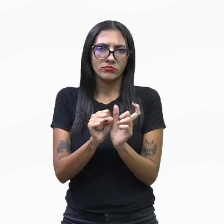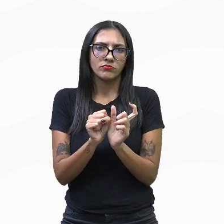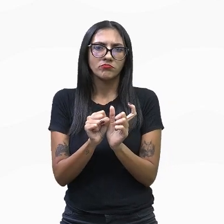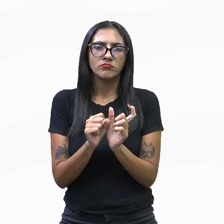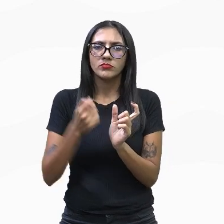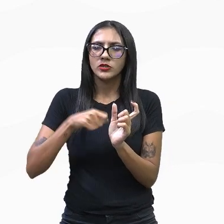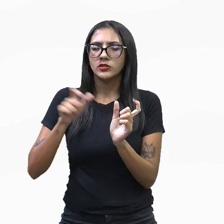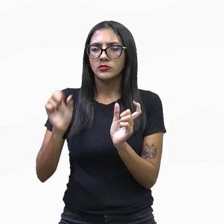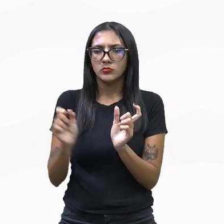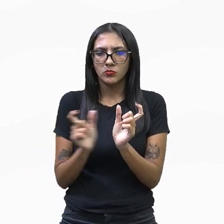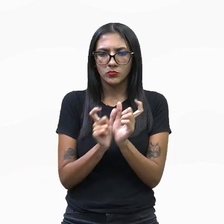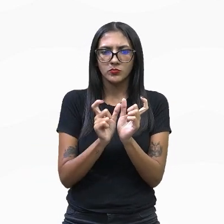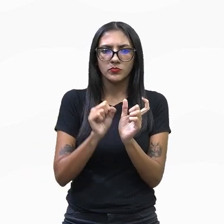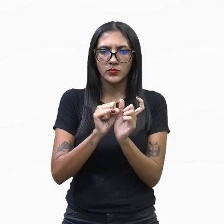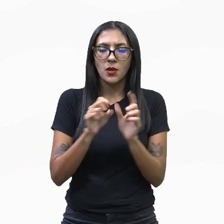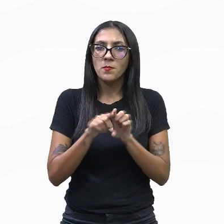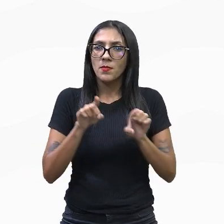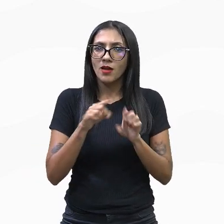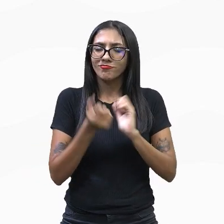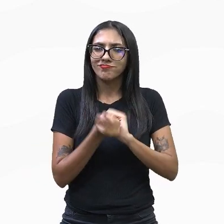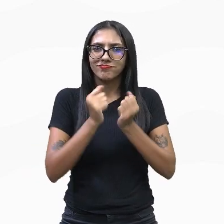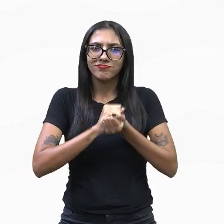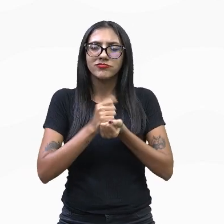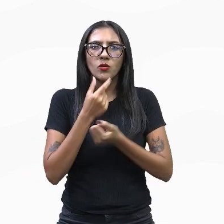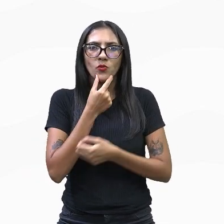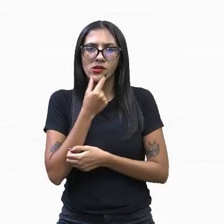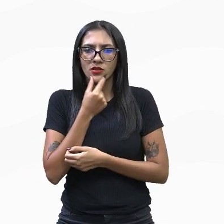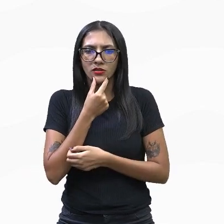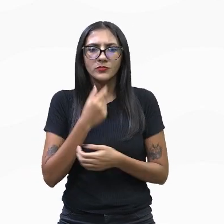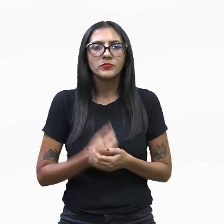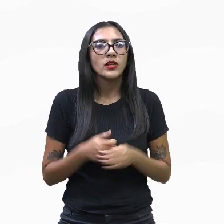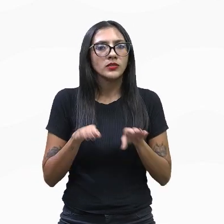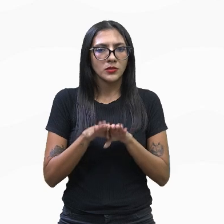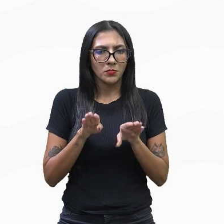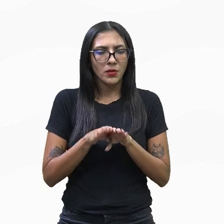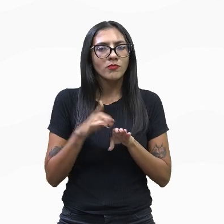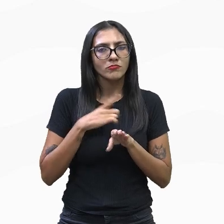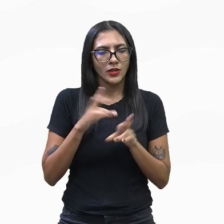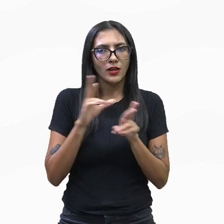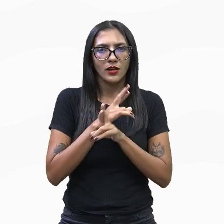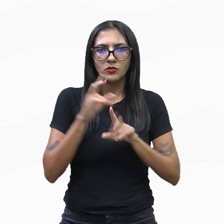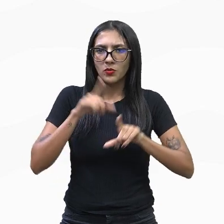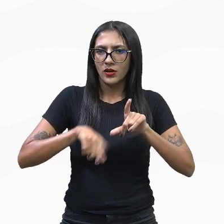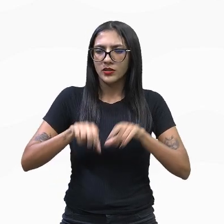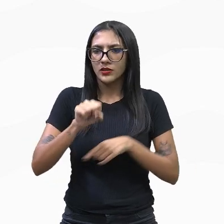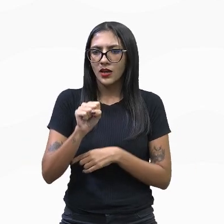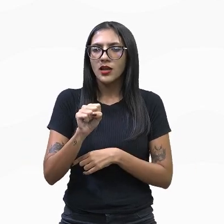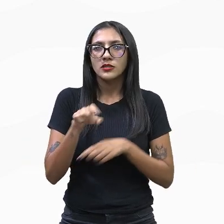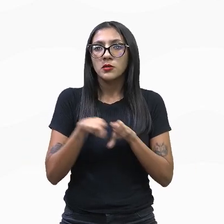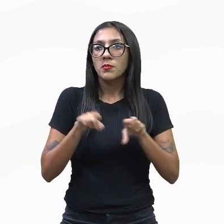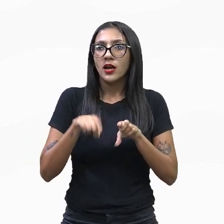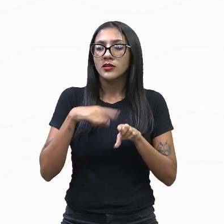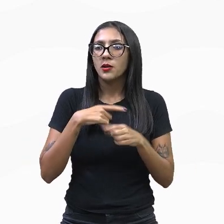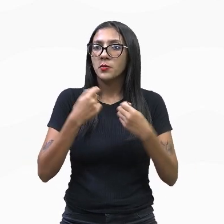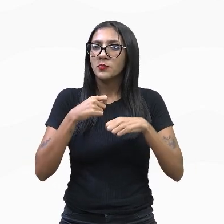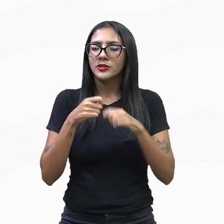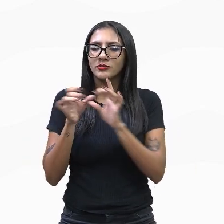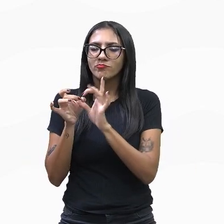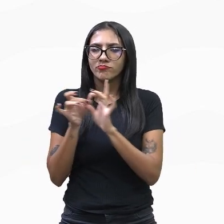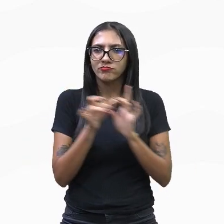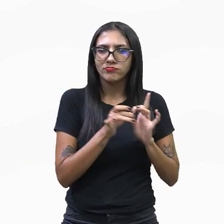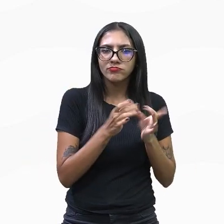Exato. Né? Na língua inglesa tem algumas mudanças. Também é formada a partir da presença do S, mas aí tem que ficar ligado em